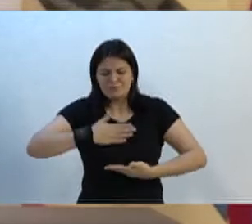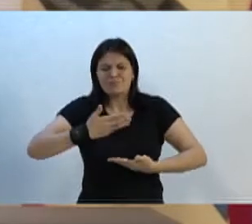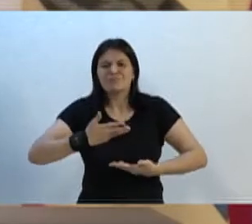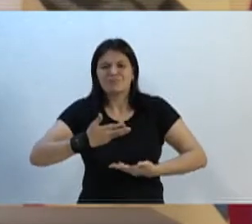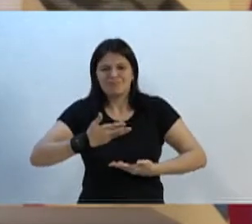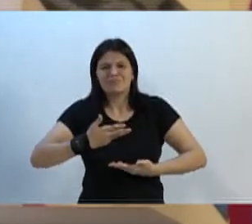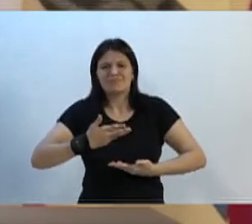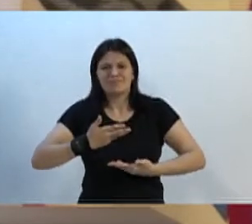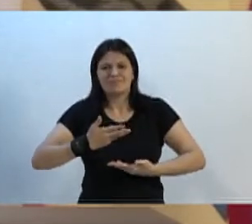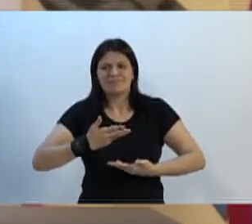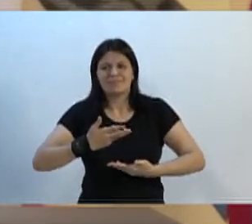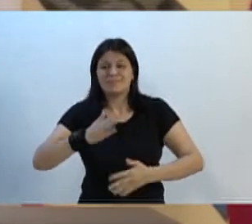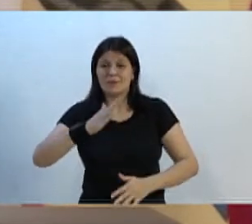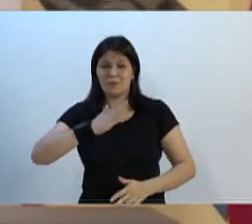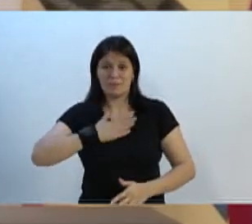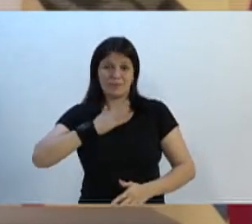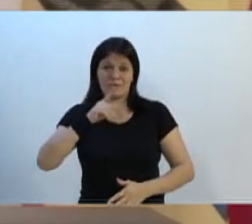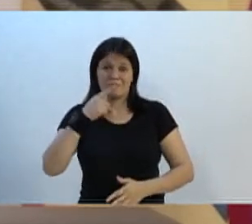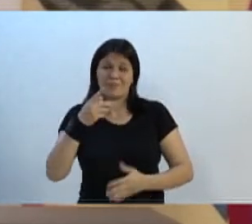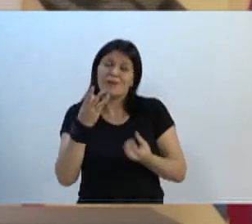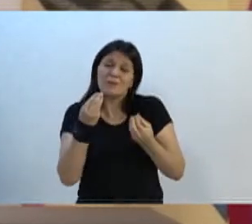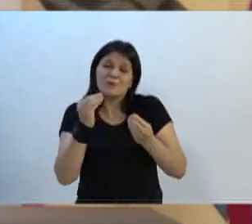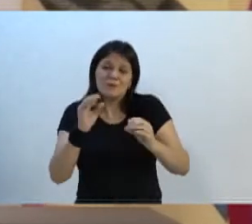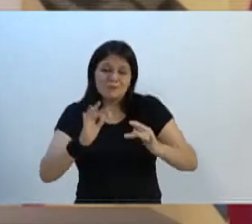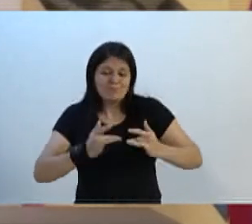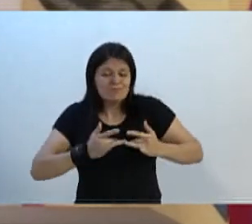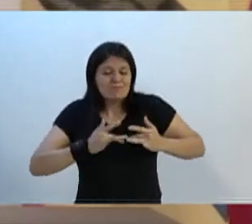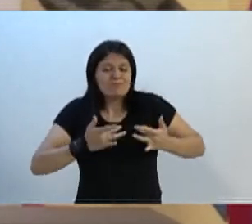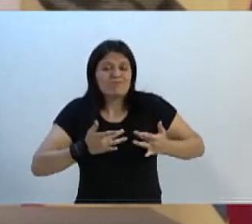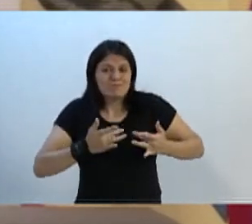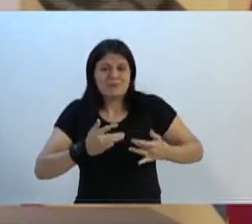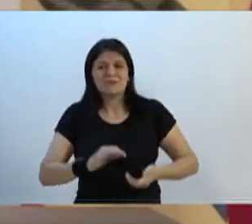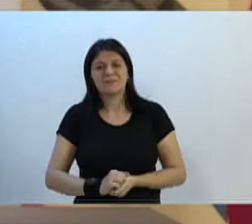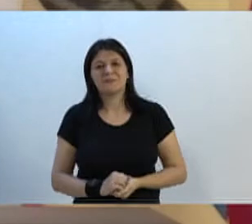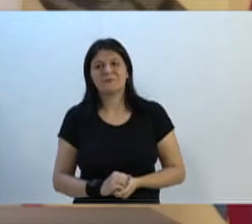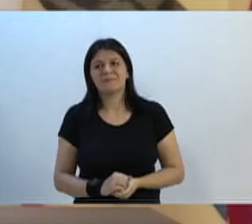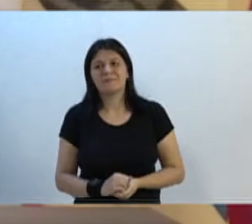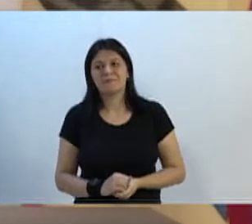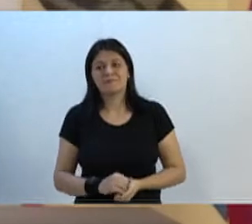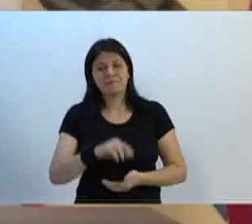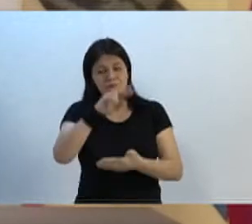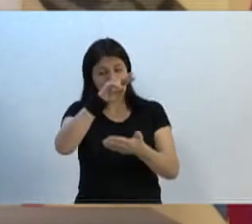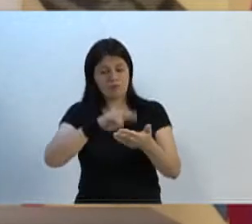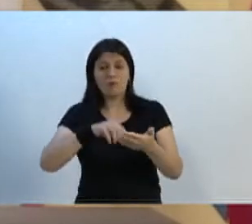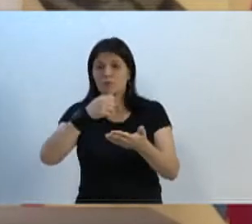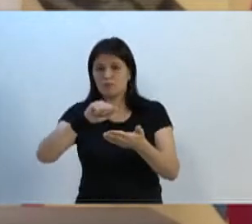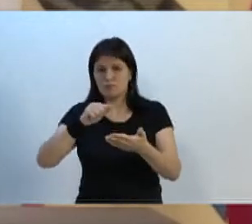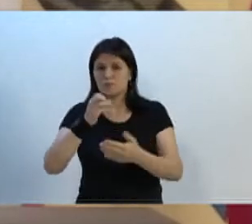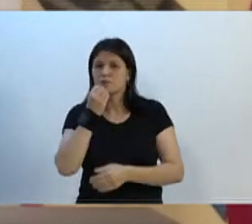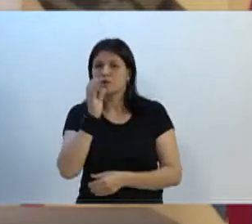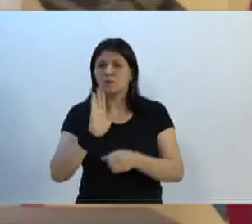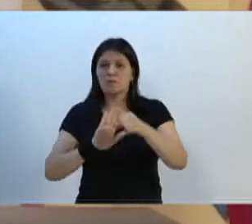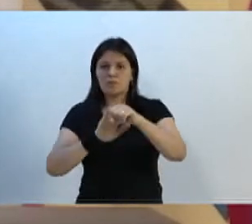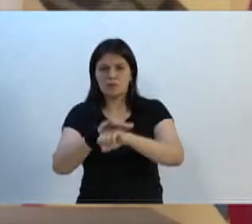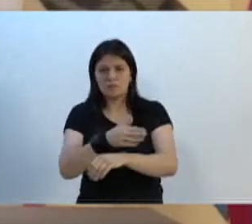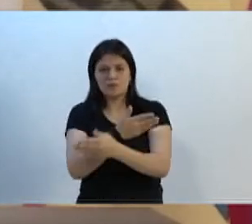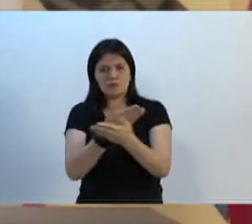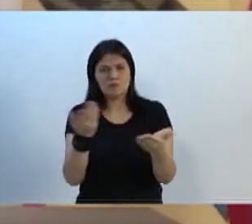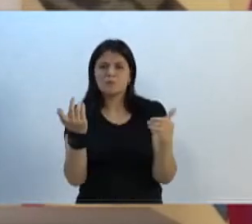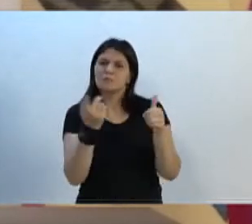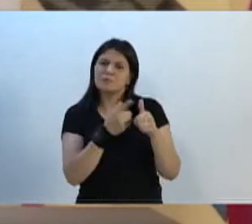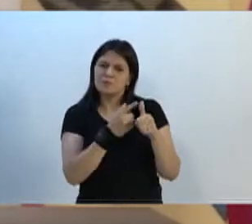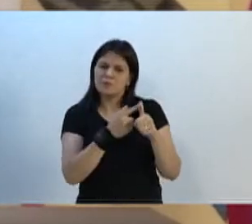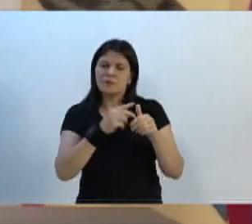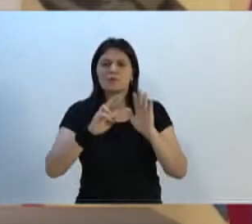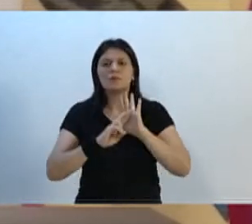então a minha fala também apaixonada eu vou ler o que eu escrevi Boa noite a todos primeiramente né